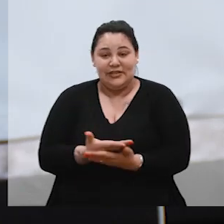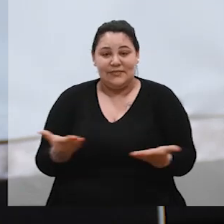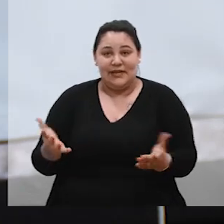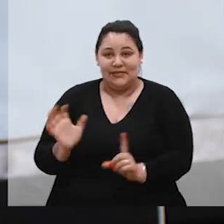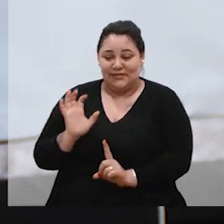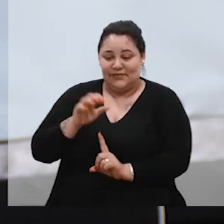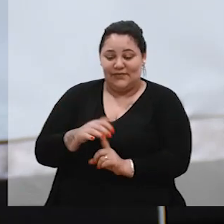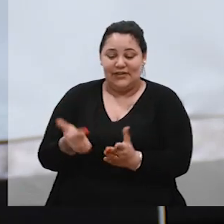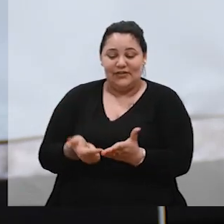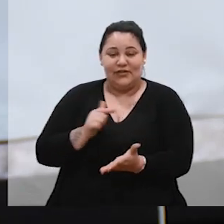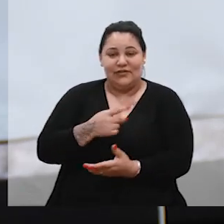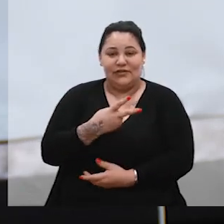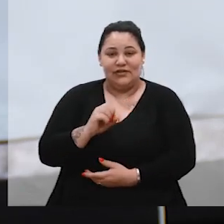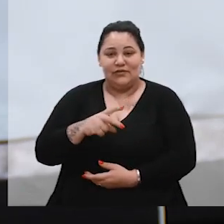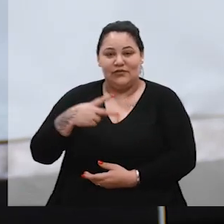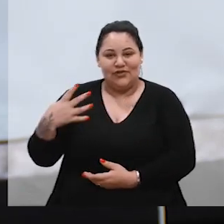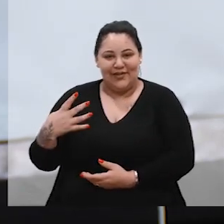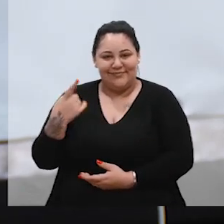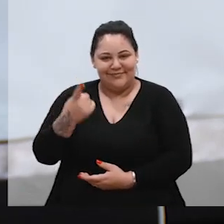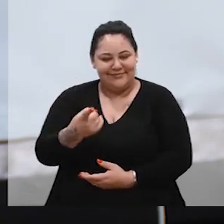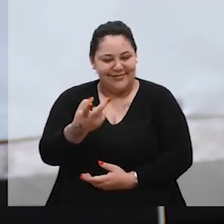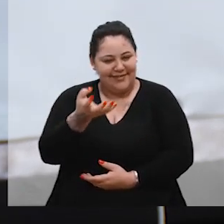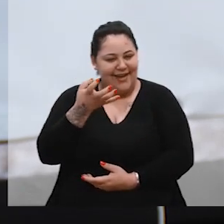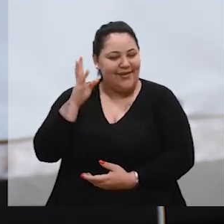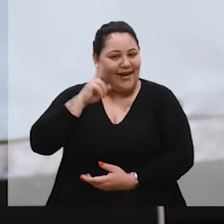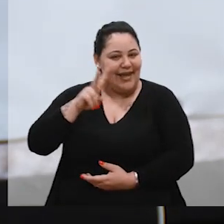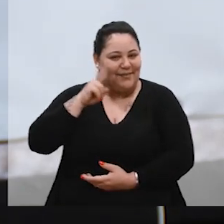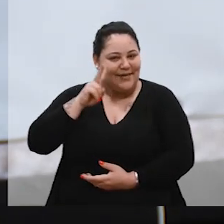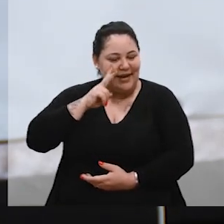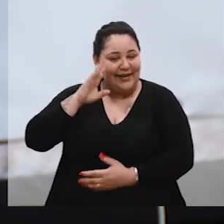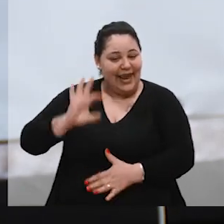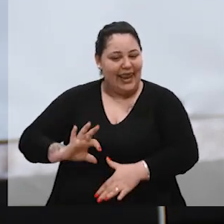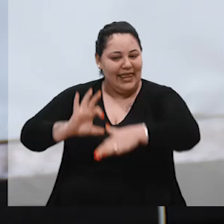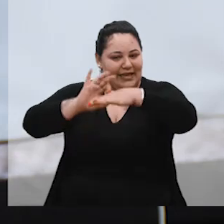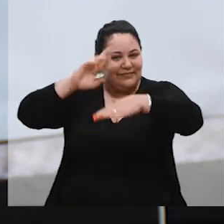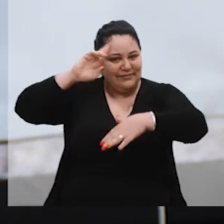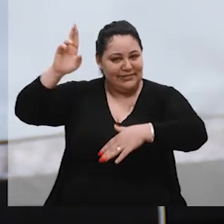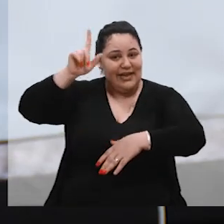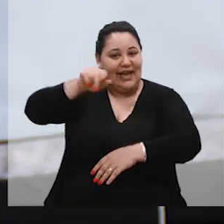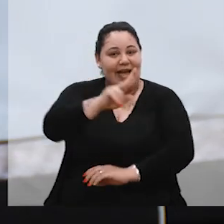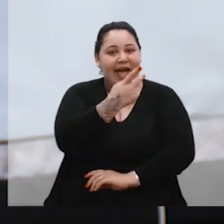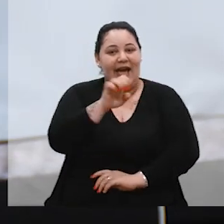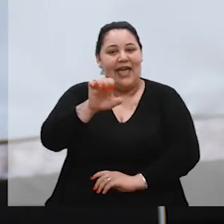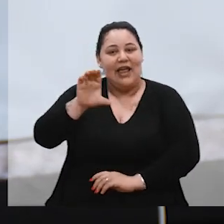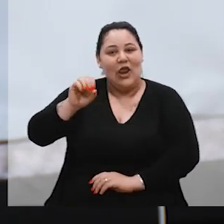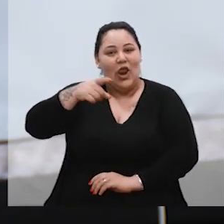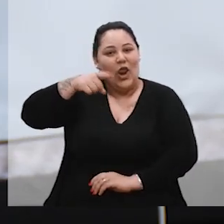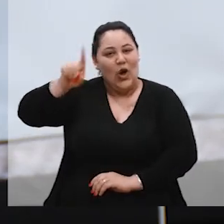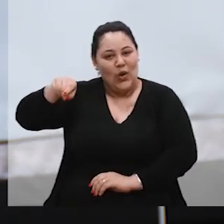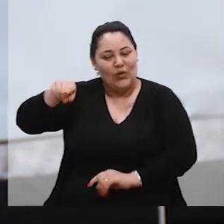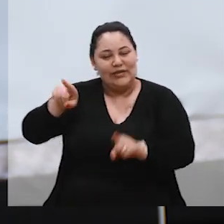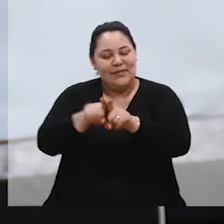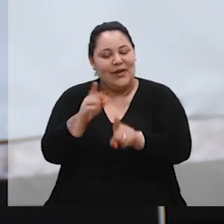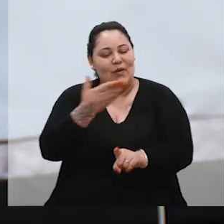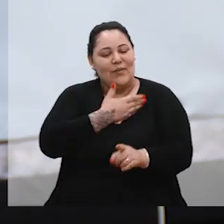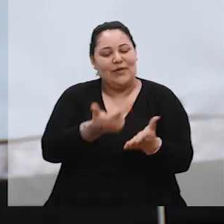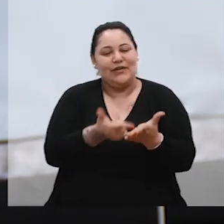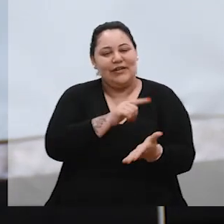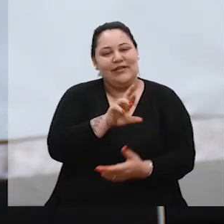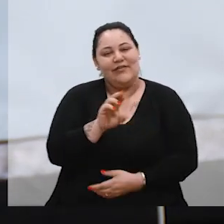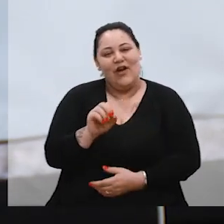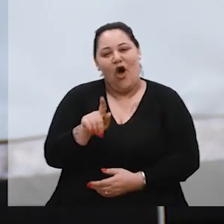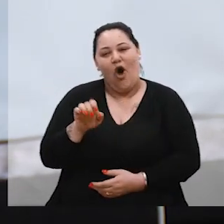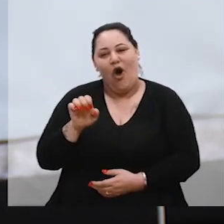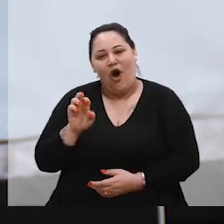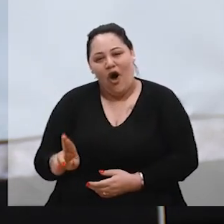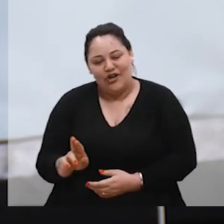de 2024, que eu quero lembrar que a patrona desta edição é a Elô Bassichetti e o amigo do livro é